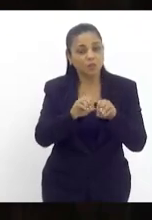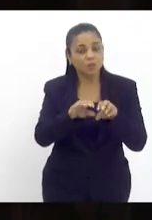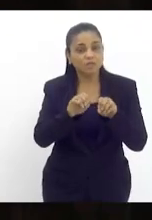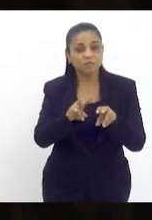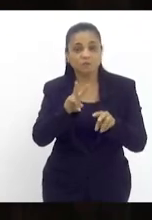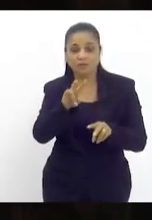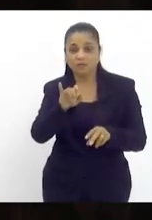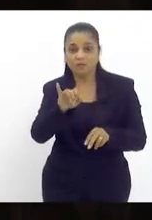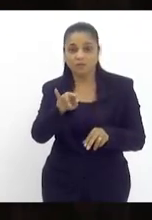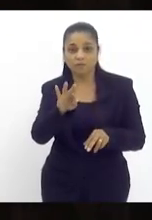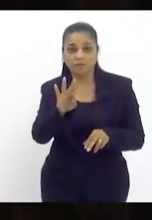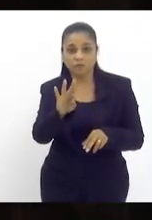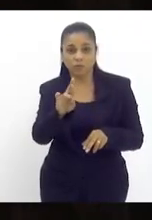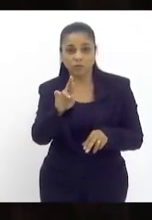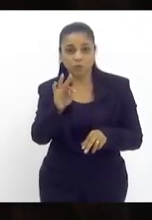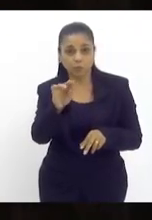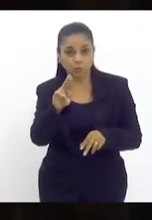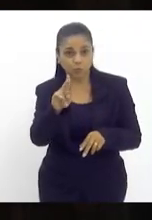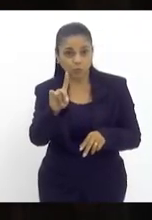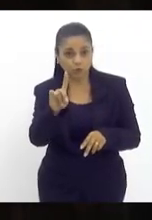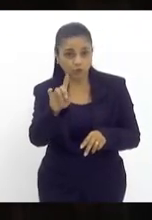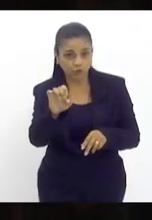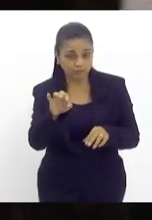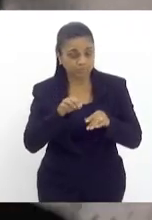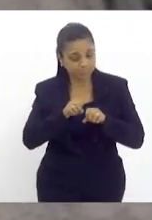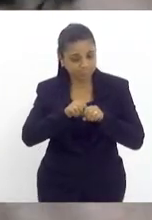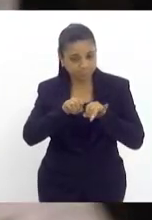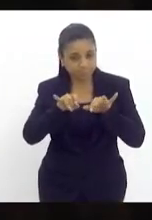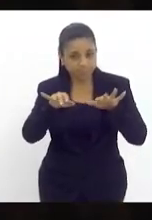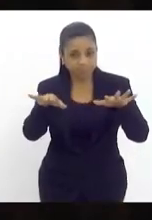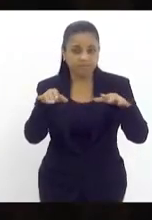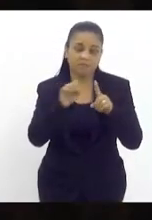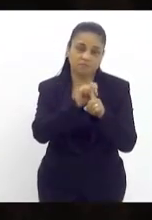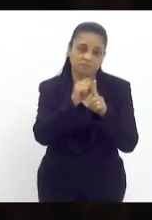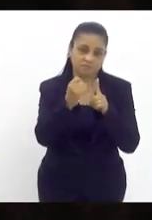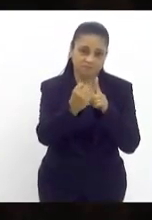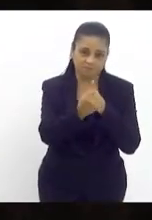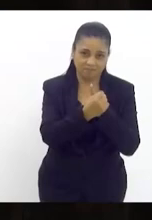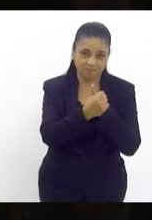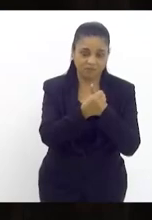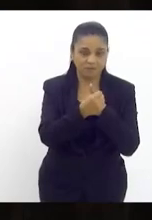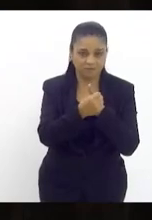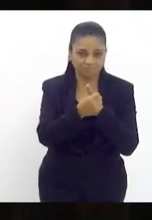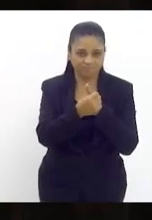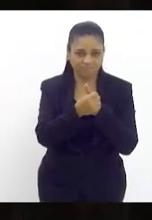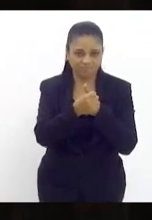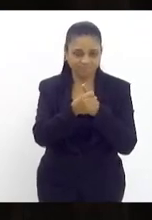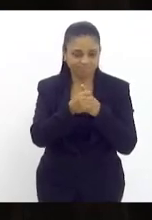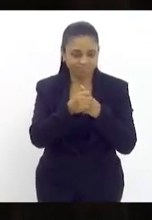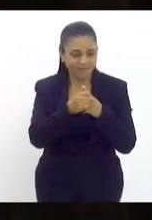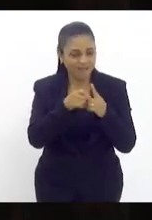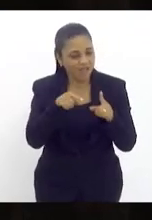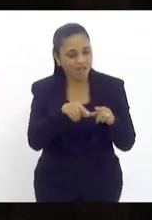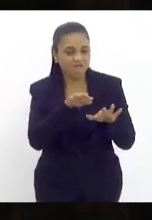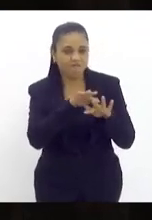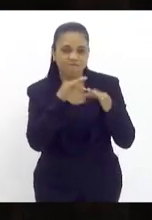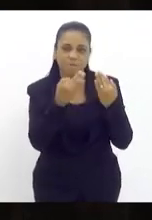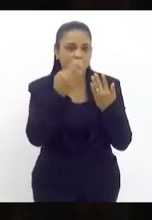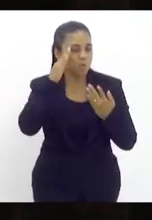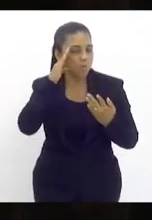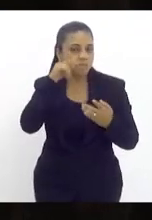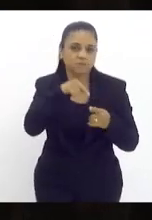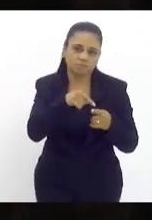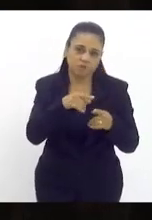que vai se expandir na sociedade. Não? Então, é o maior investimento que todos nós podemos fazer. Primeiro, na